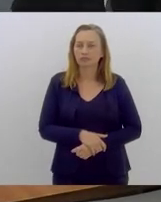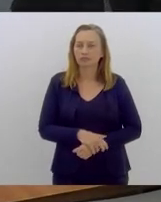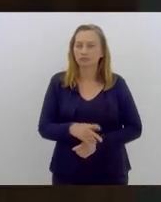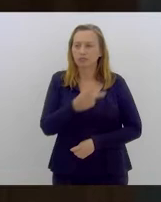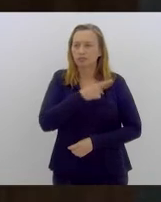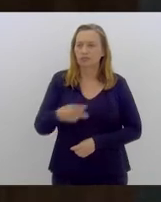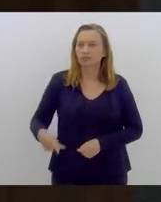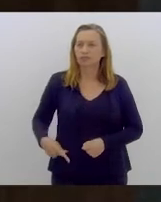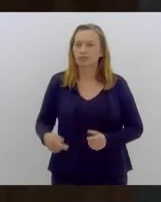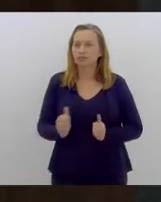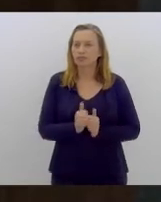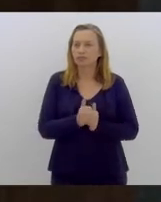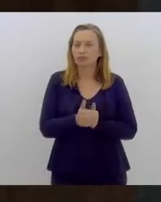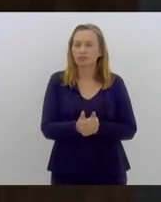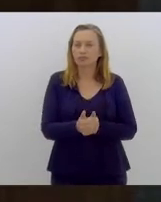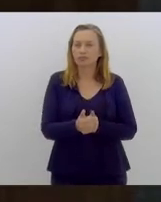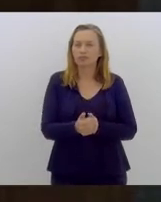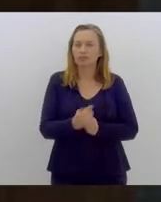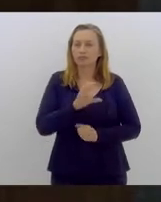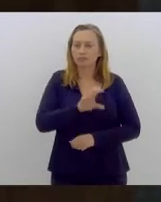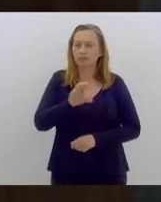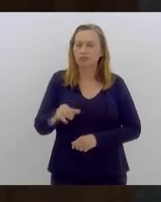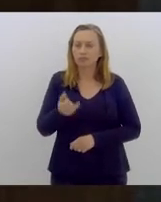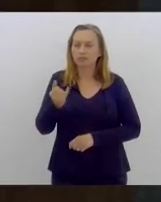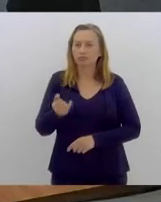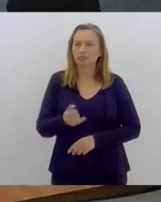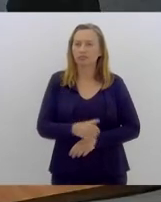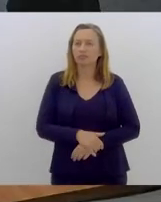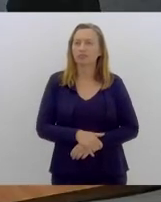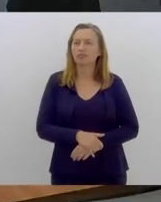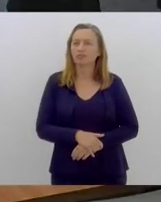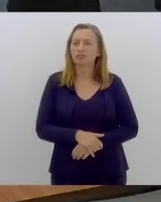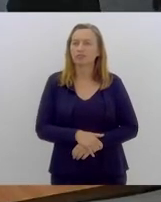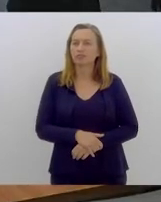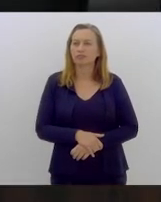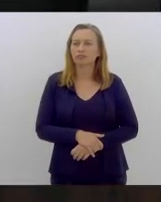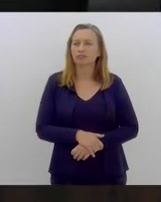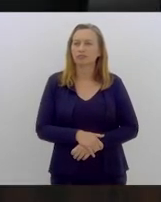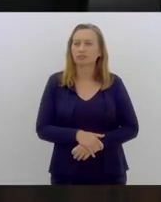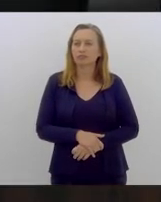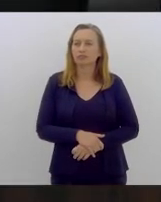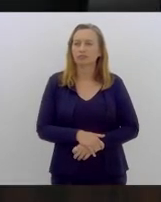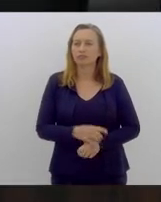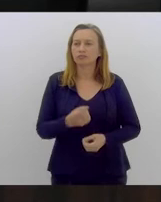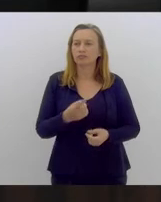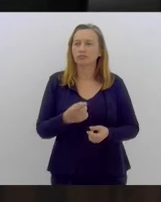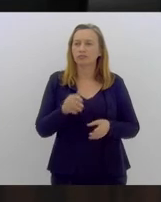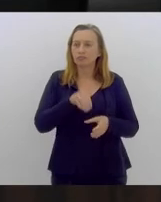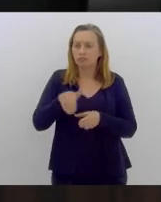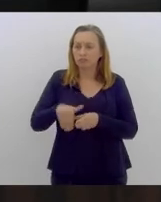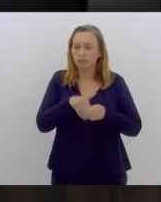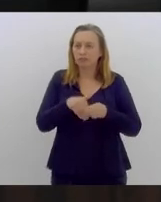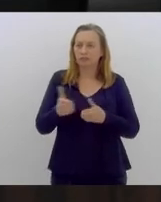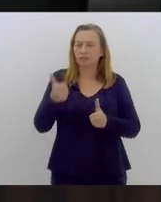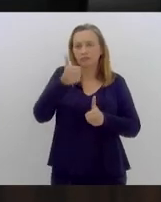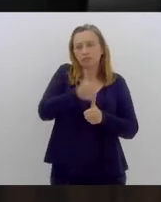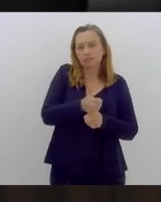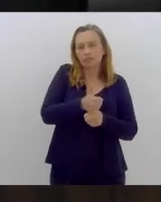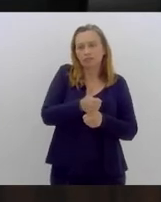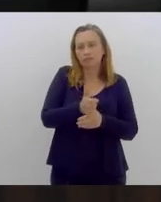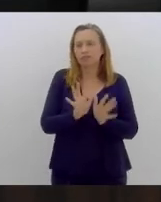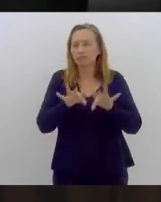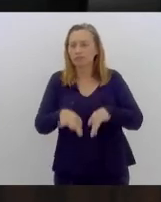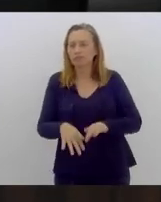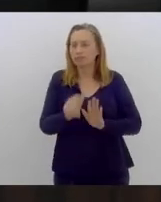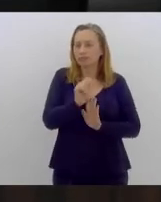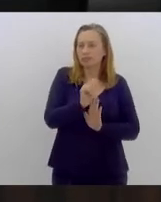Presidente, eu acompanho o parecer da CCJ. Os pareceres emitidos em votação substitutivo com forma